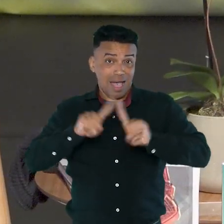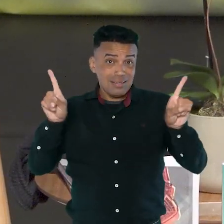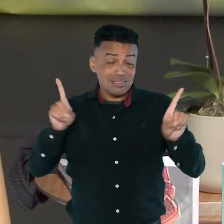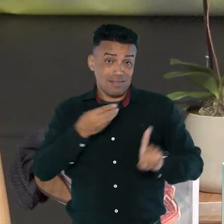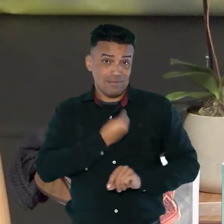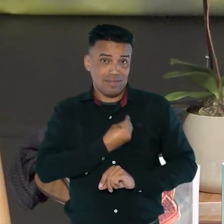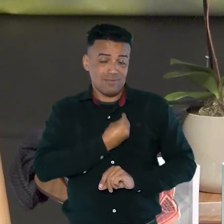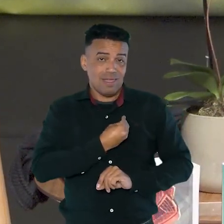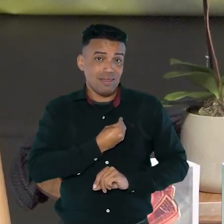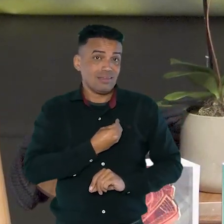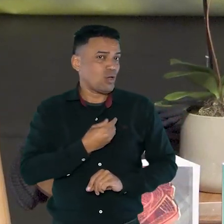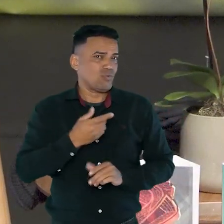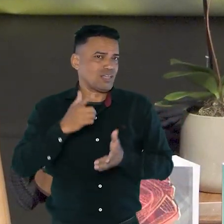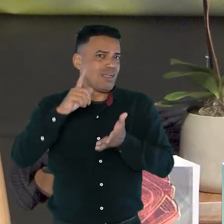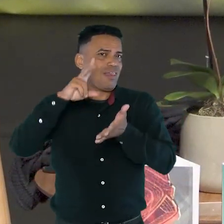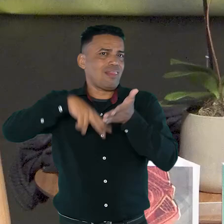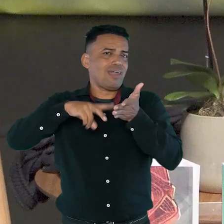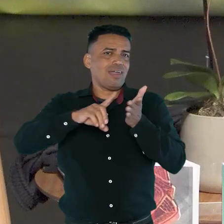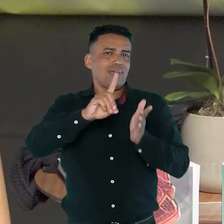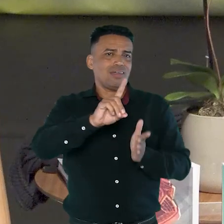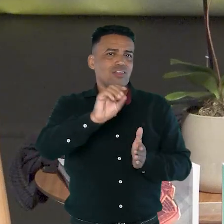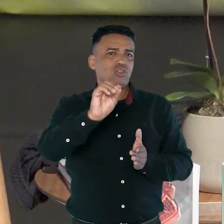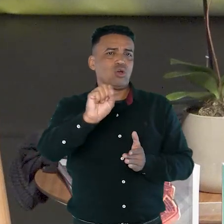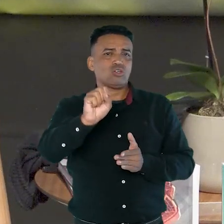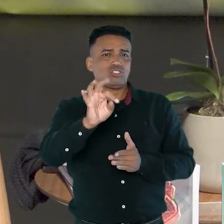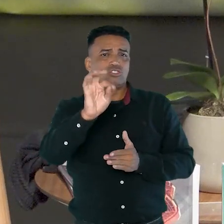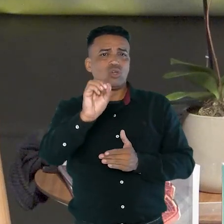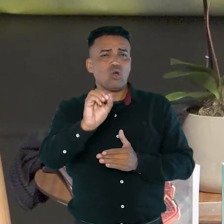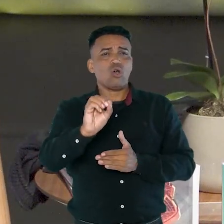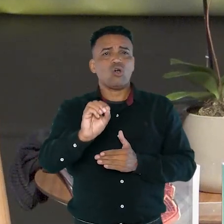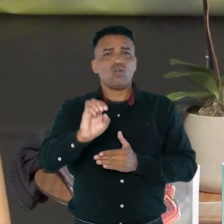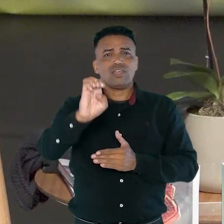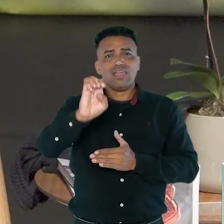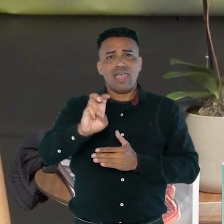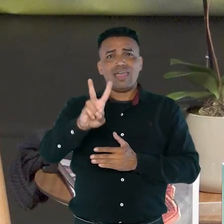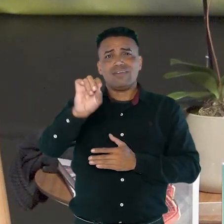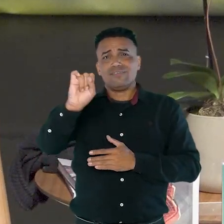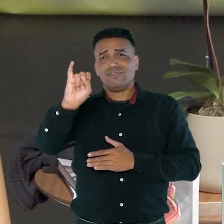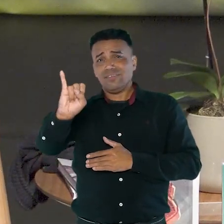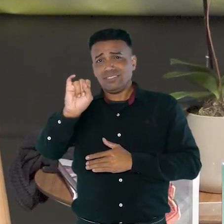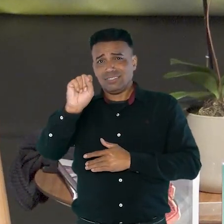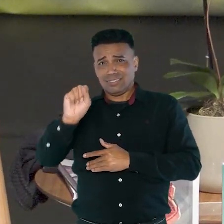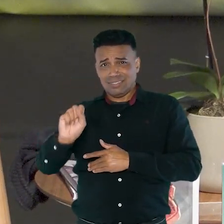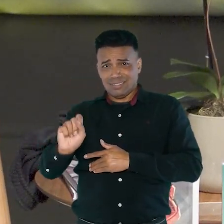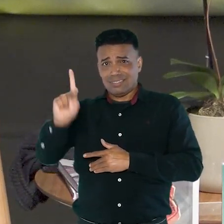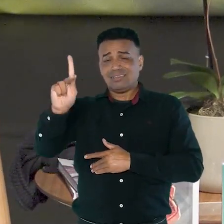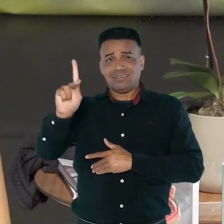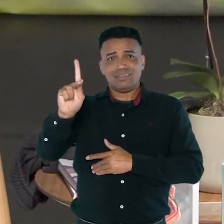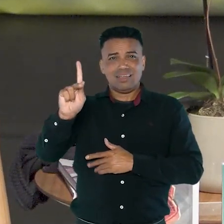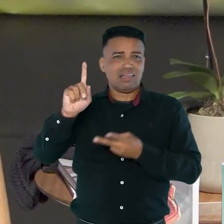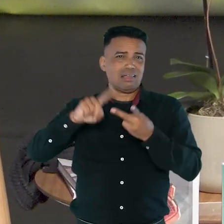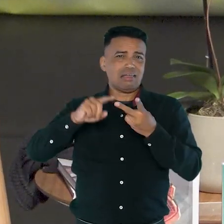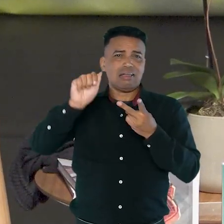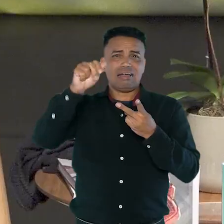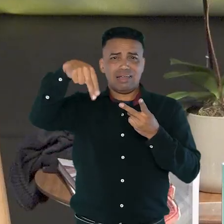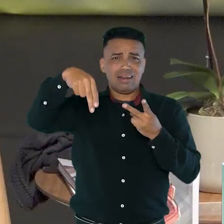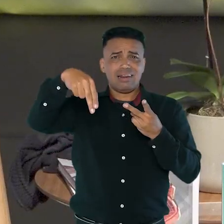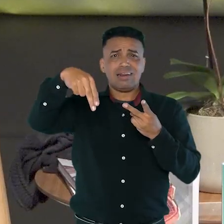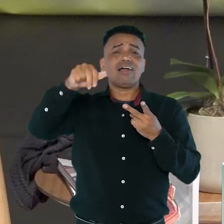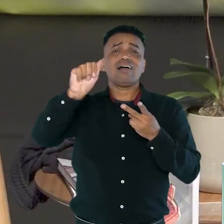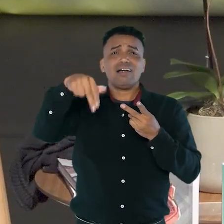Quando você lê Dostoiévski, quando você lê Ana Maria Gonçalves, quando você lê Lima